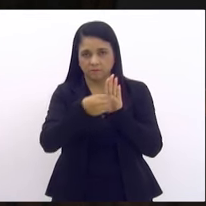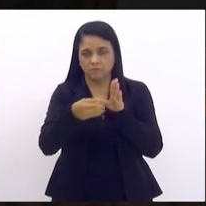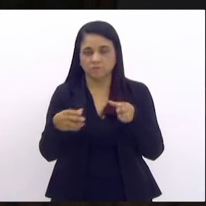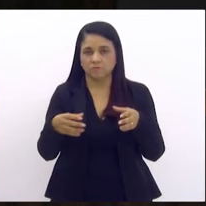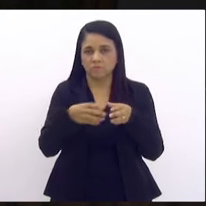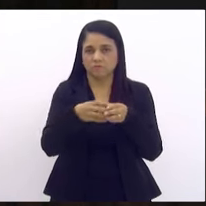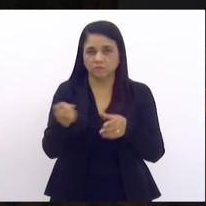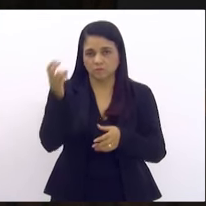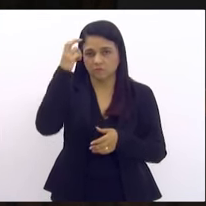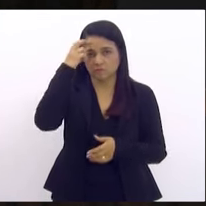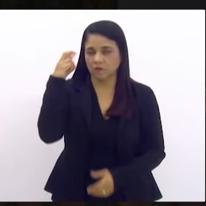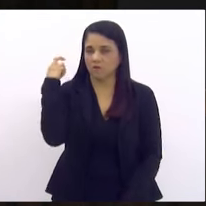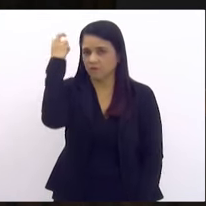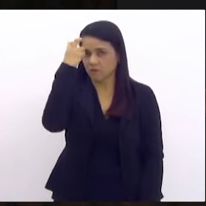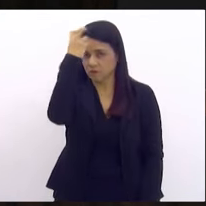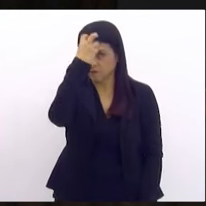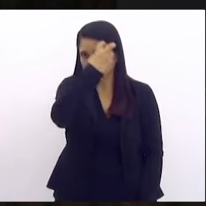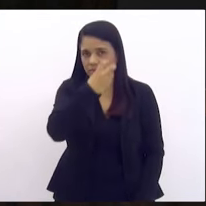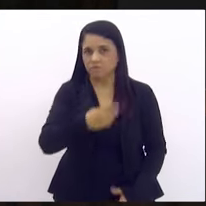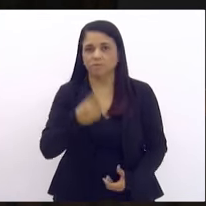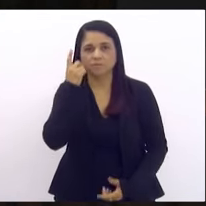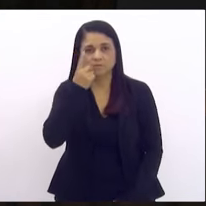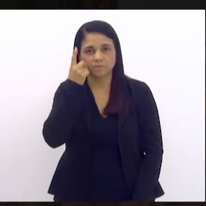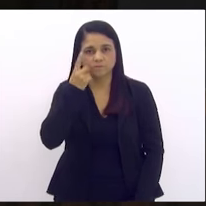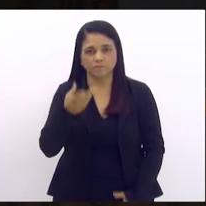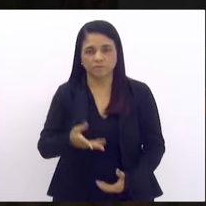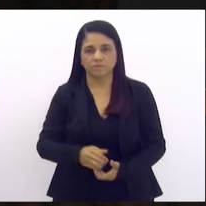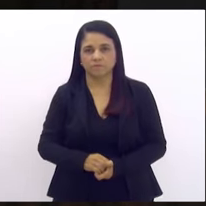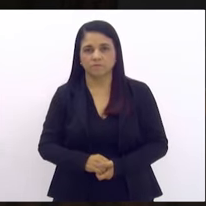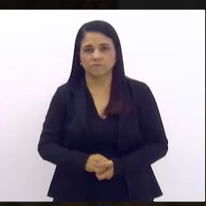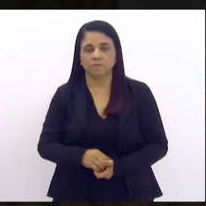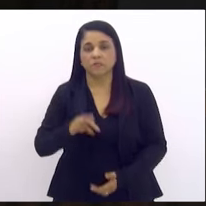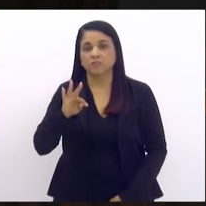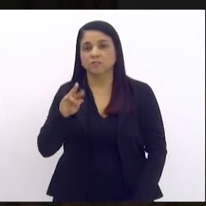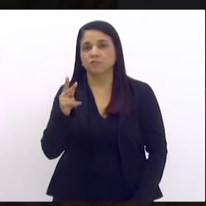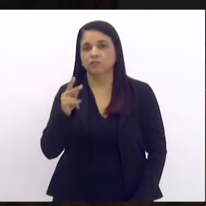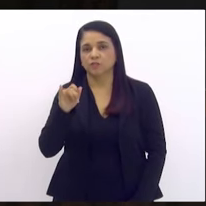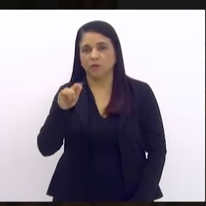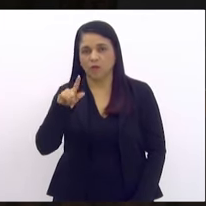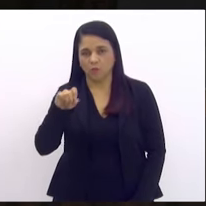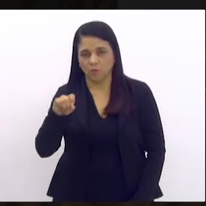Cultura Verônica Lima Thiago